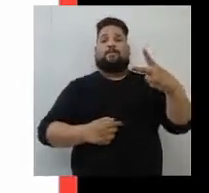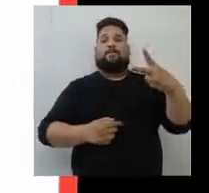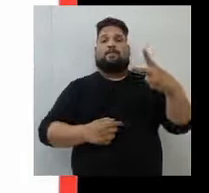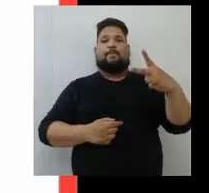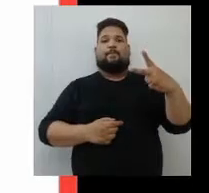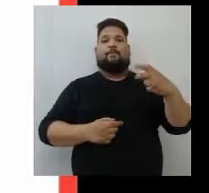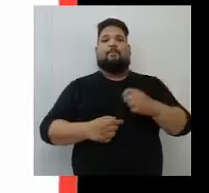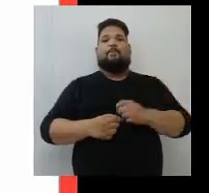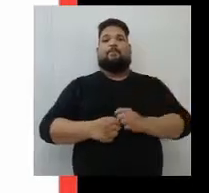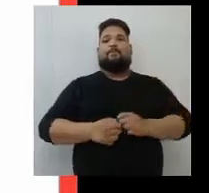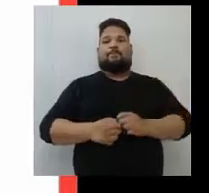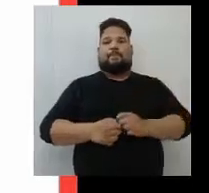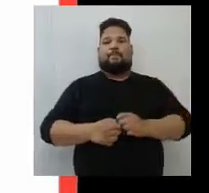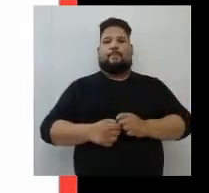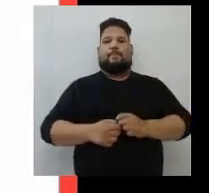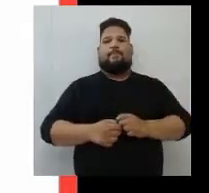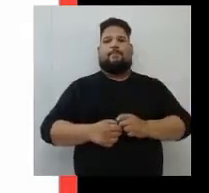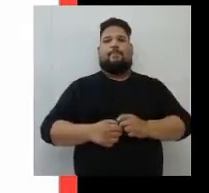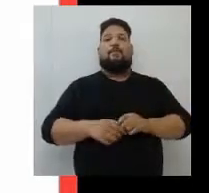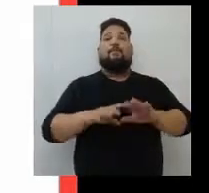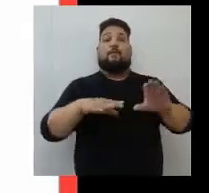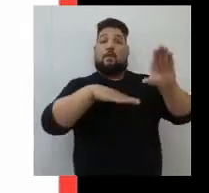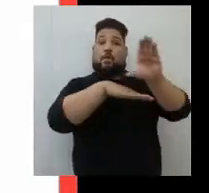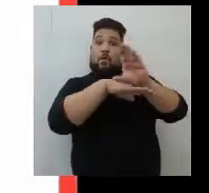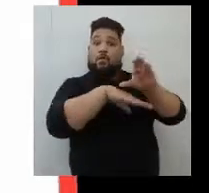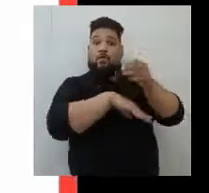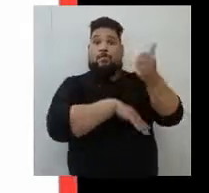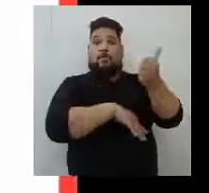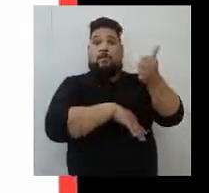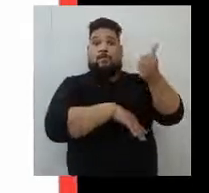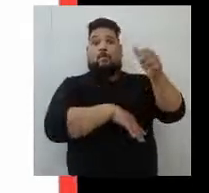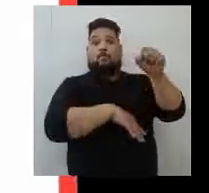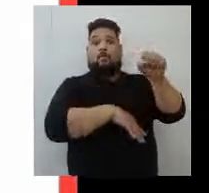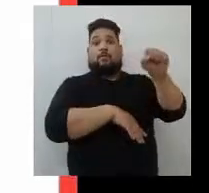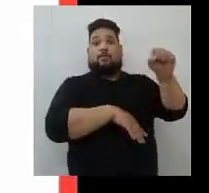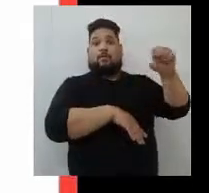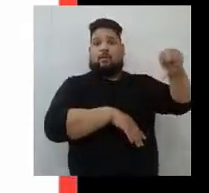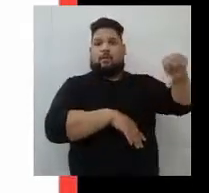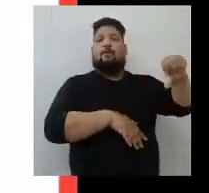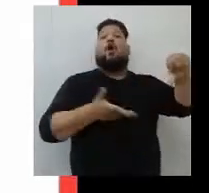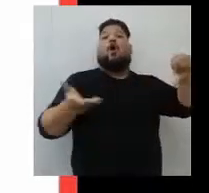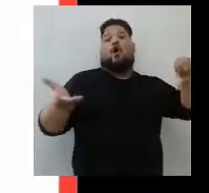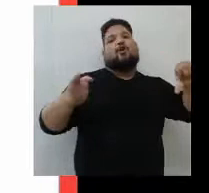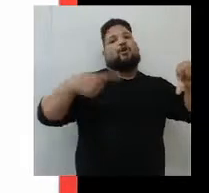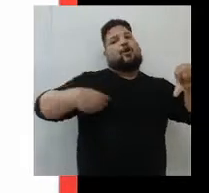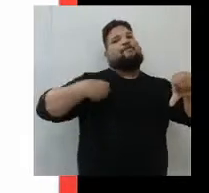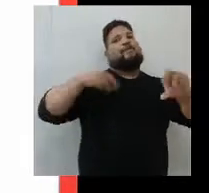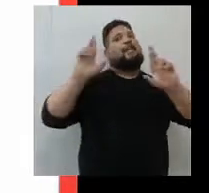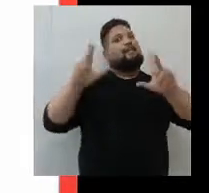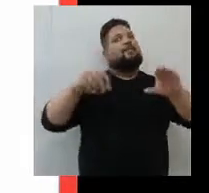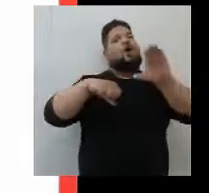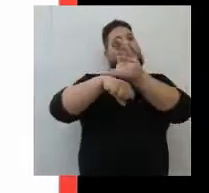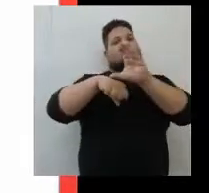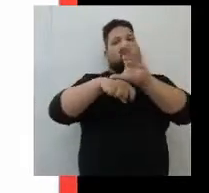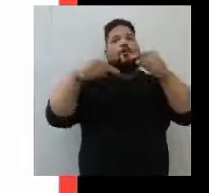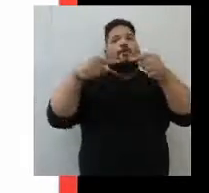Ao contrário de hoje, desde a Constituição de 1889, hoje nós vivemos sob a Constituição de